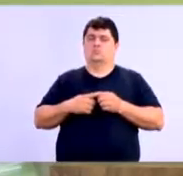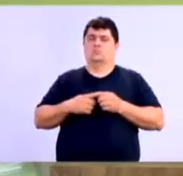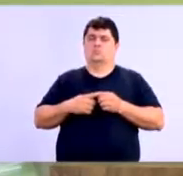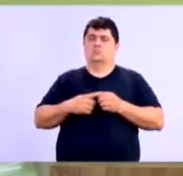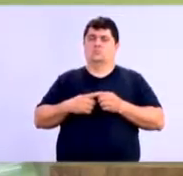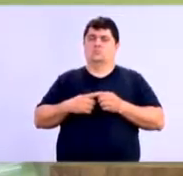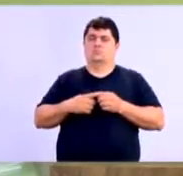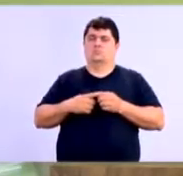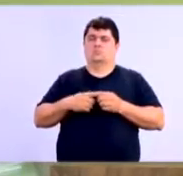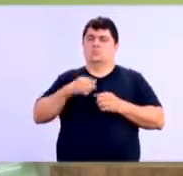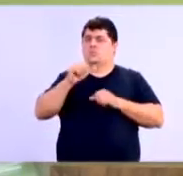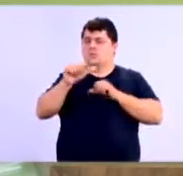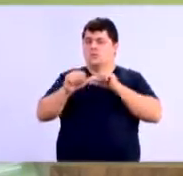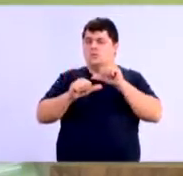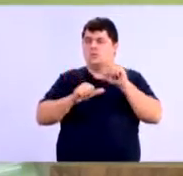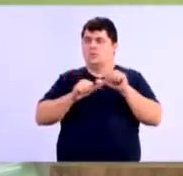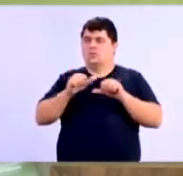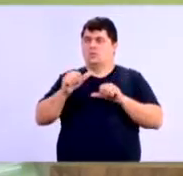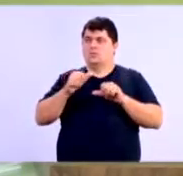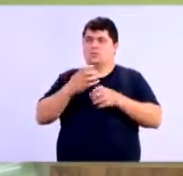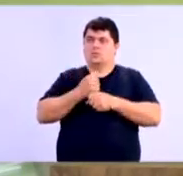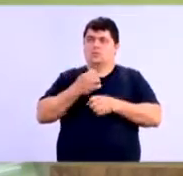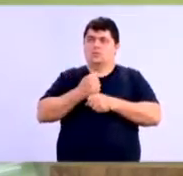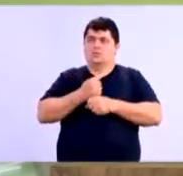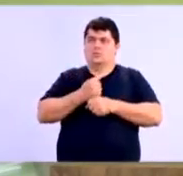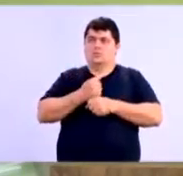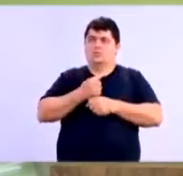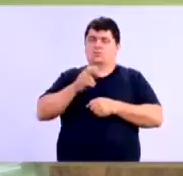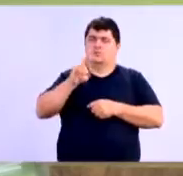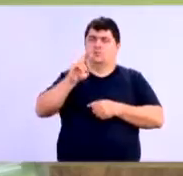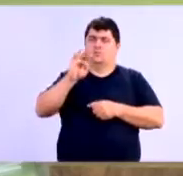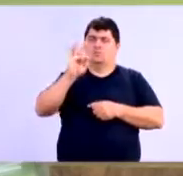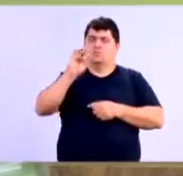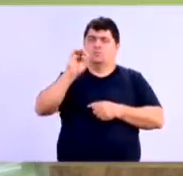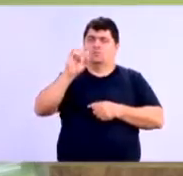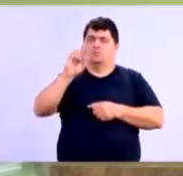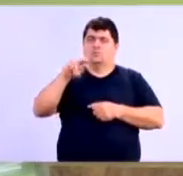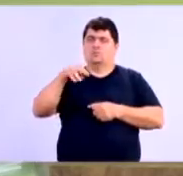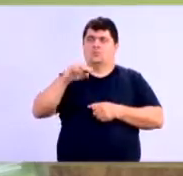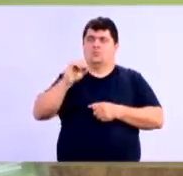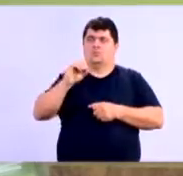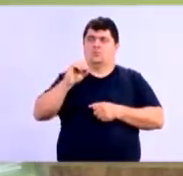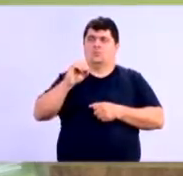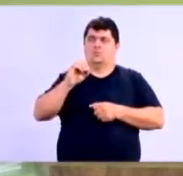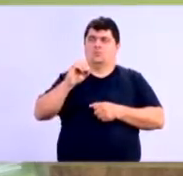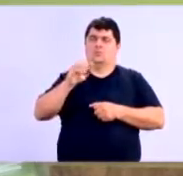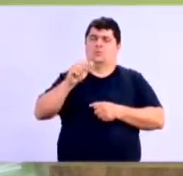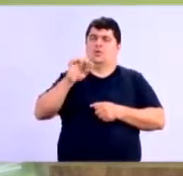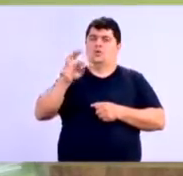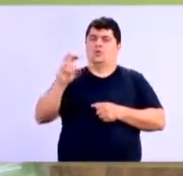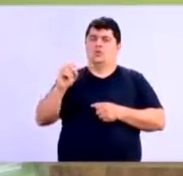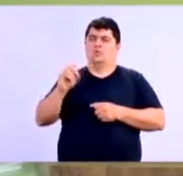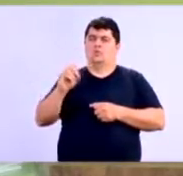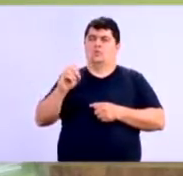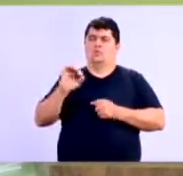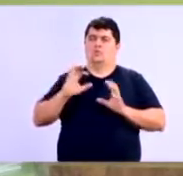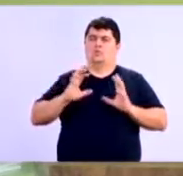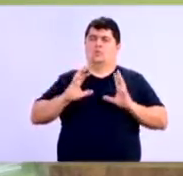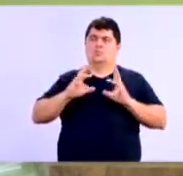Troca ou algum erro no cálculo do retorno sobre o ativo e retorno sobre o capital próprio. A